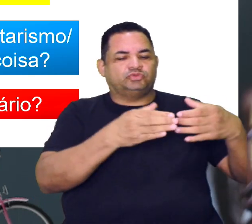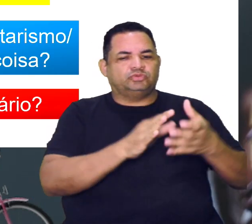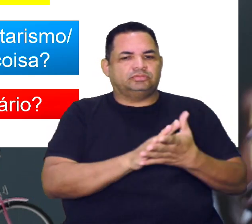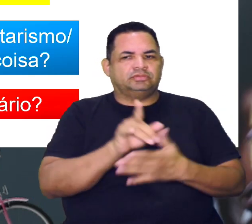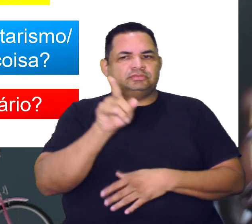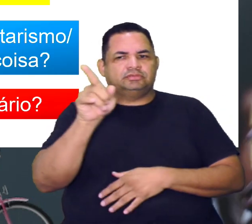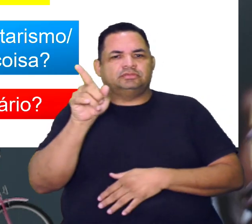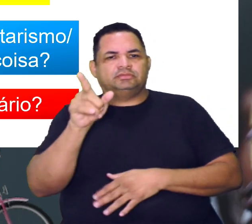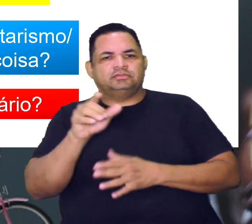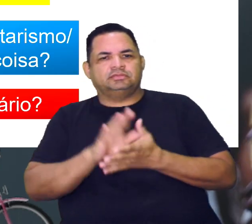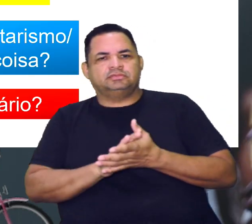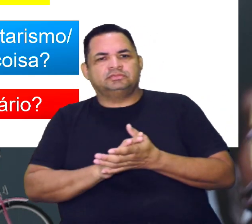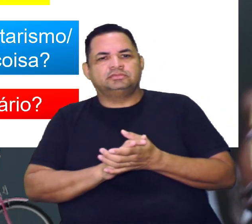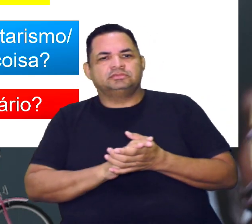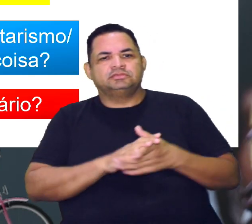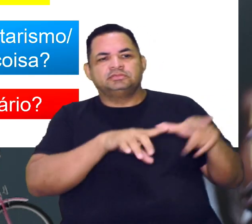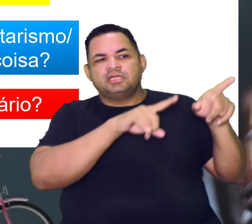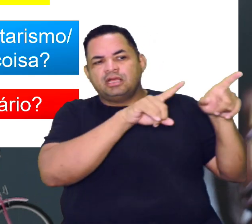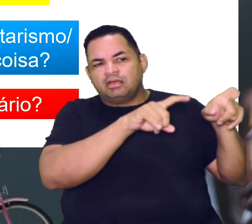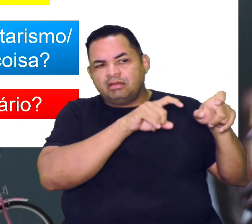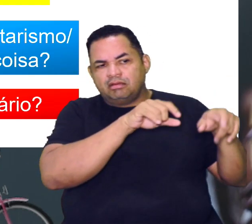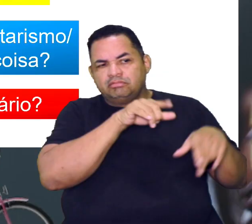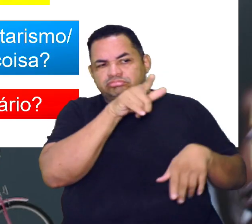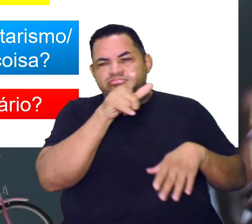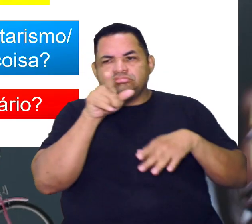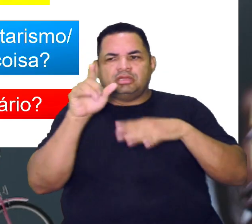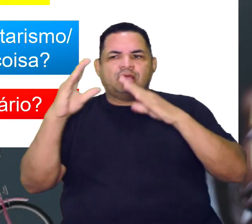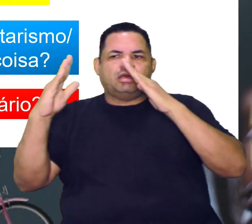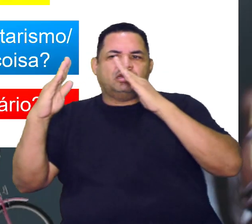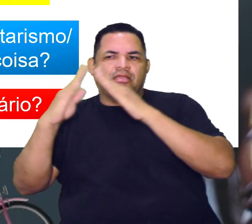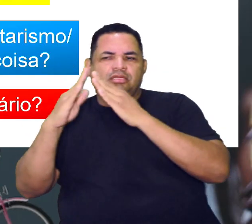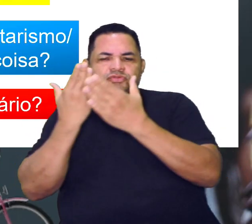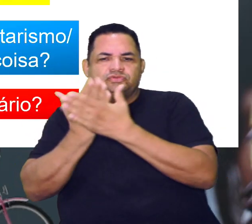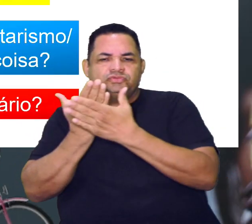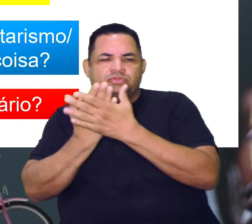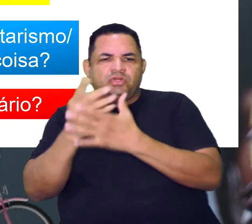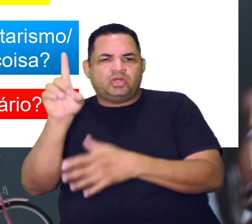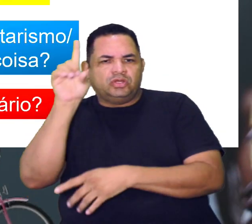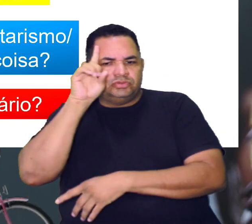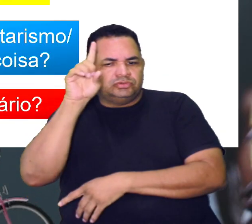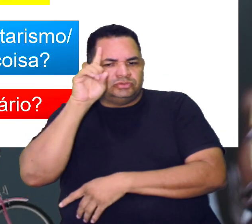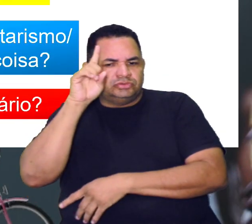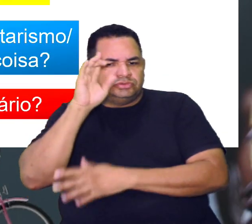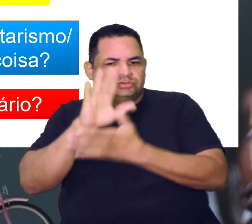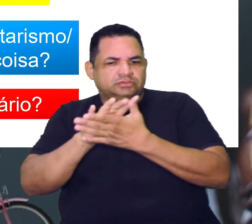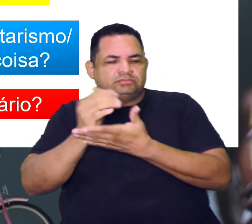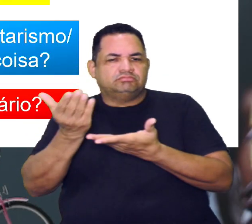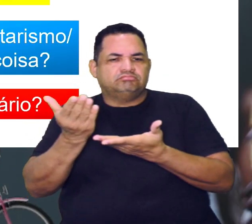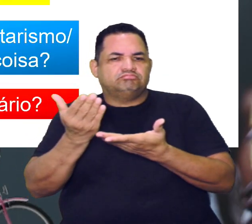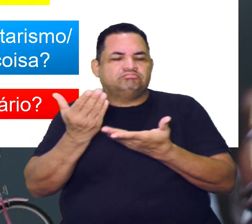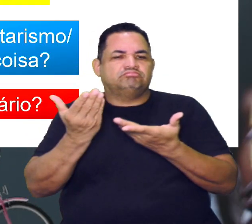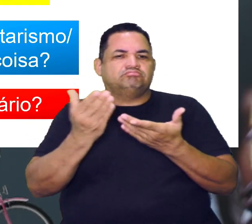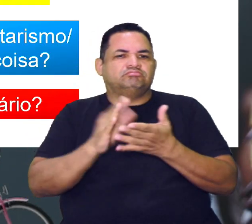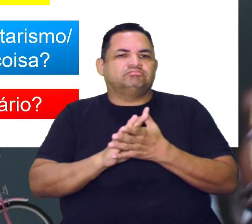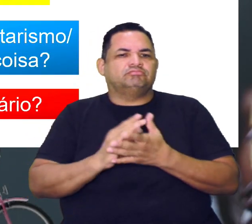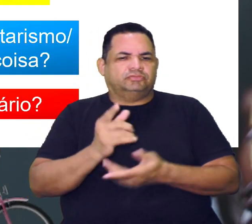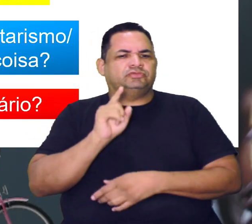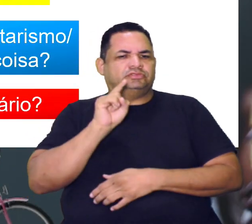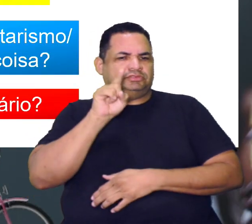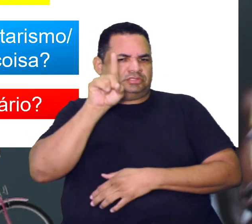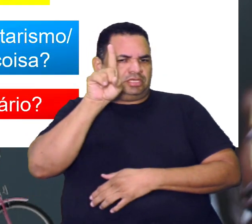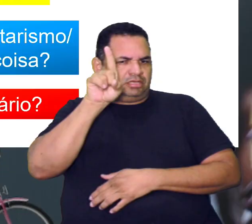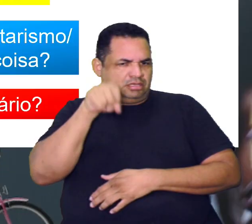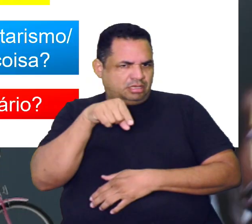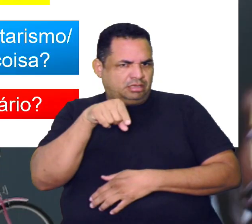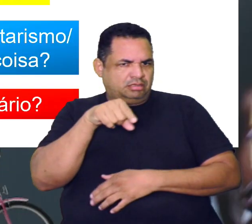que está aí nas glebas, que está aí na escola, no seu dia a dia, nas suas atividades, você se considera uma pessoa